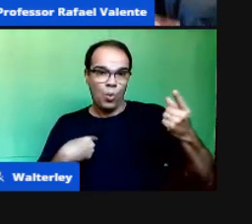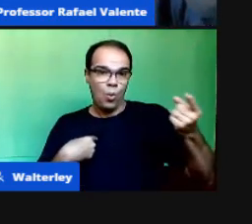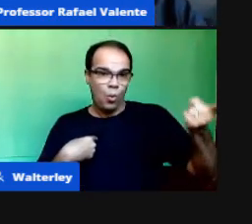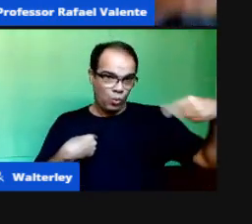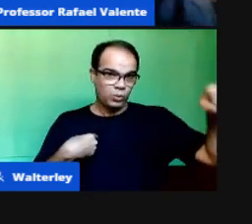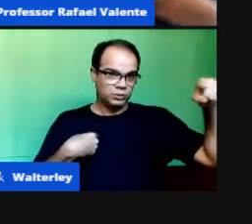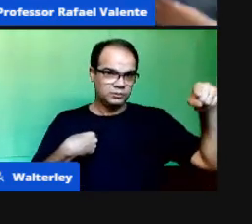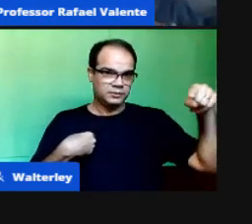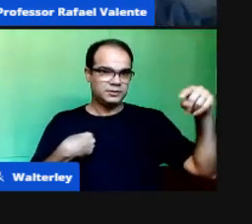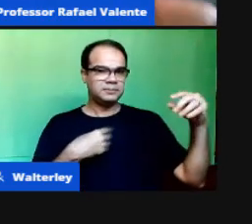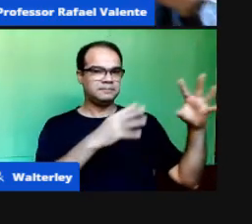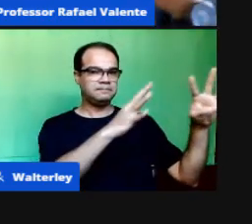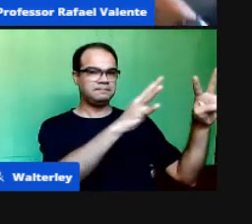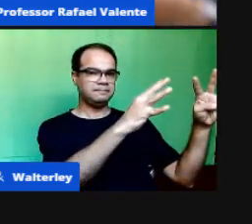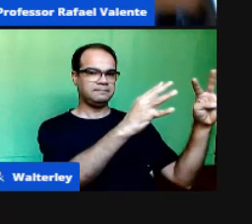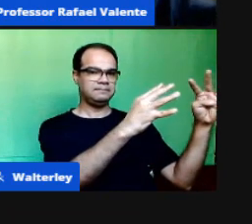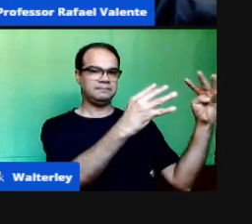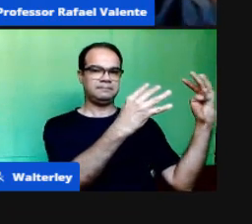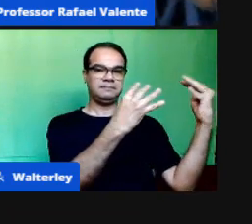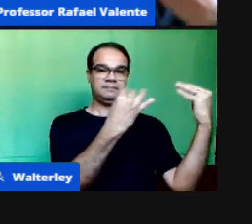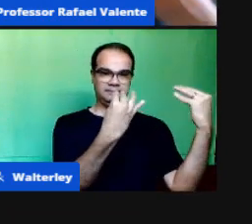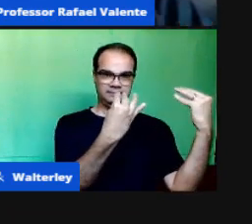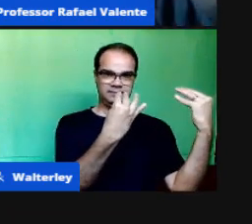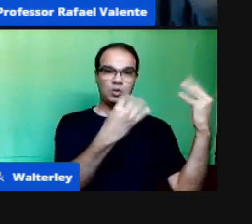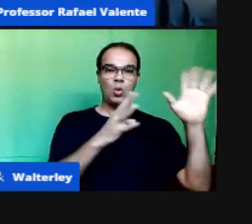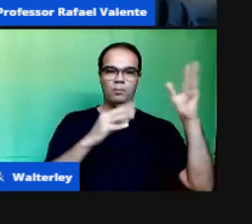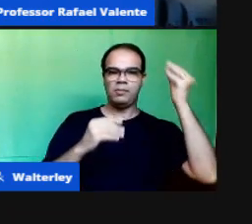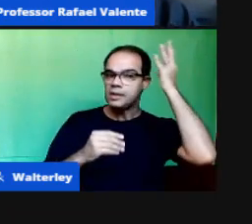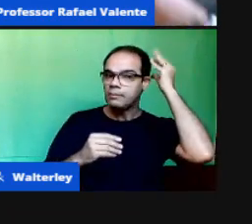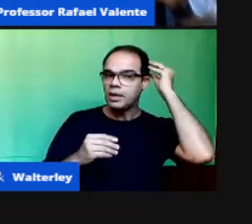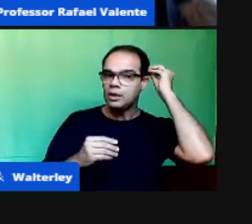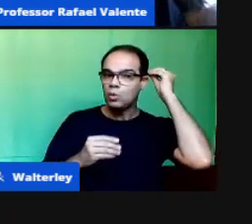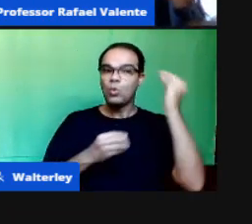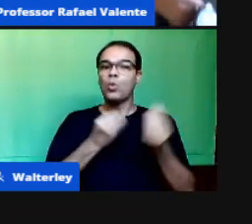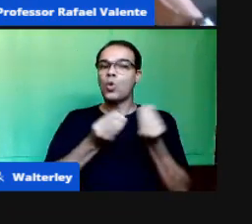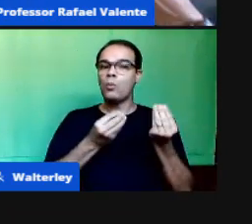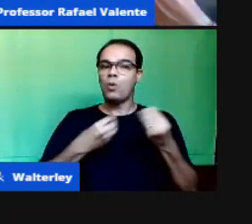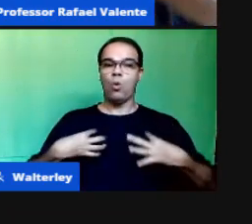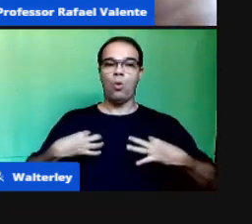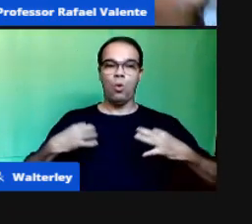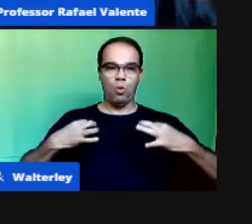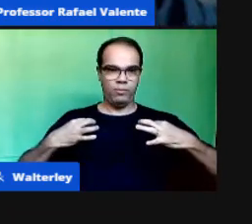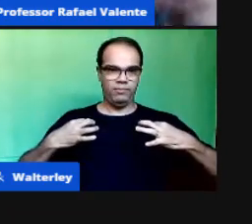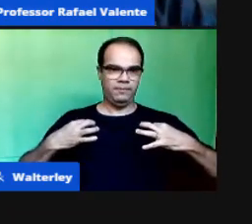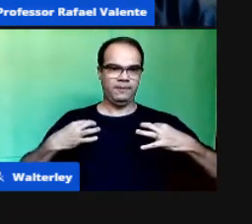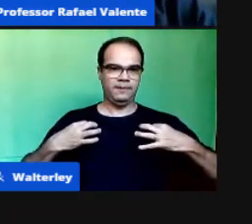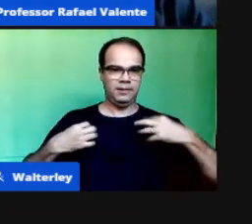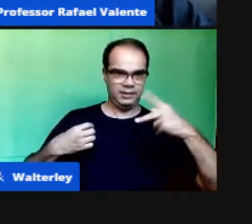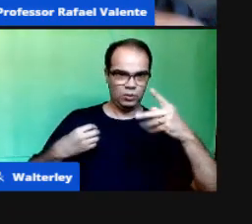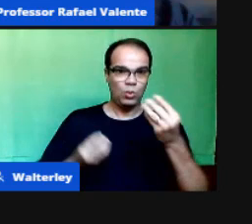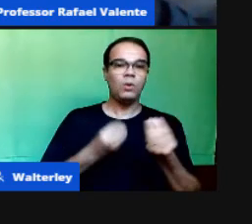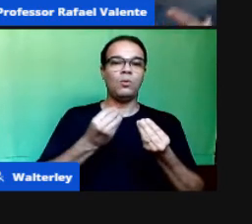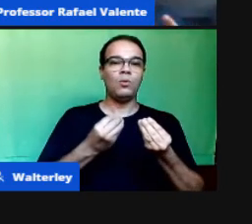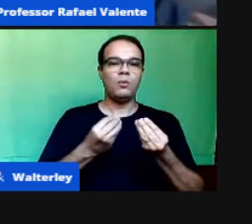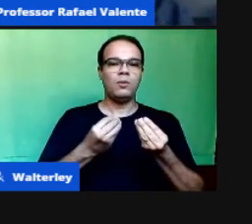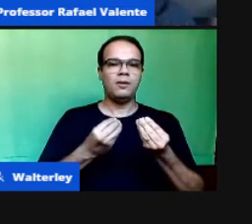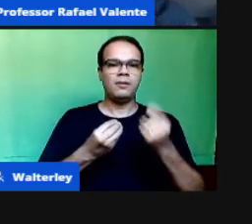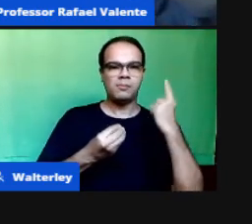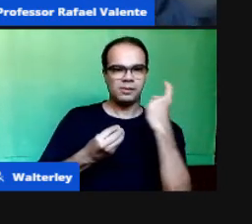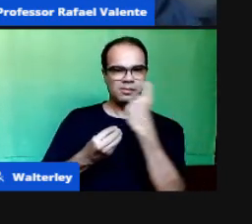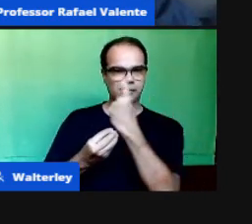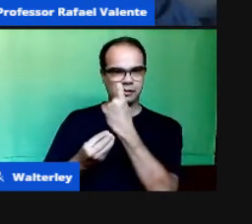que eu estou usando, a camisa, o colar, o meu cabelo, né, os produtos cosméticos que eu utilizo, porque a